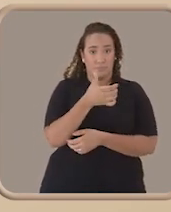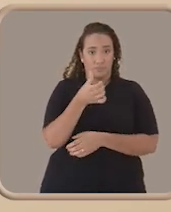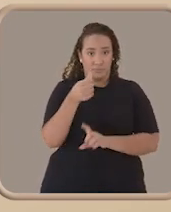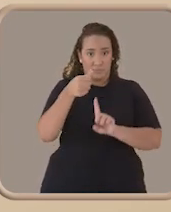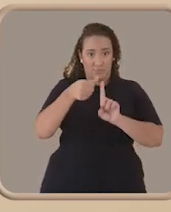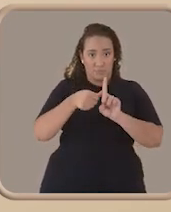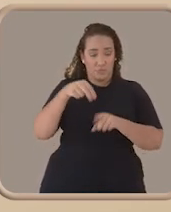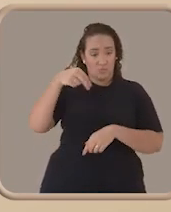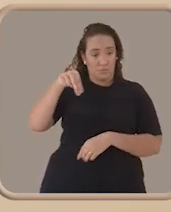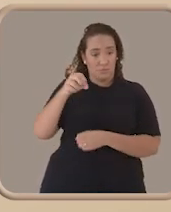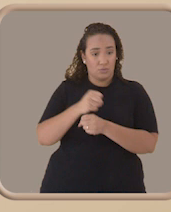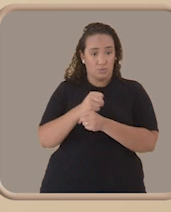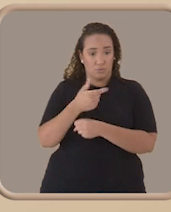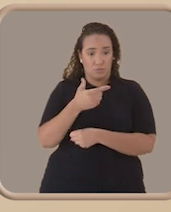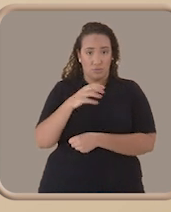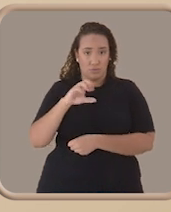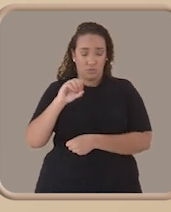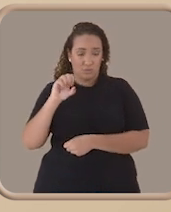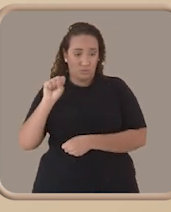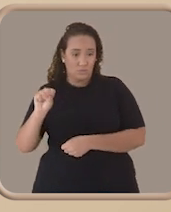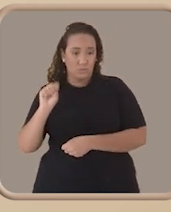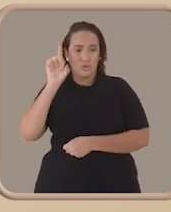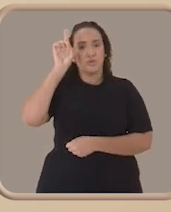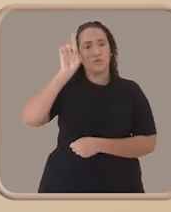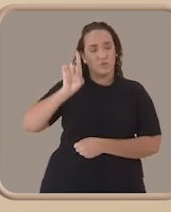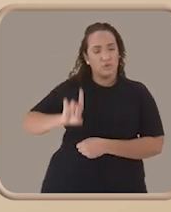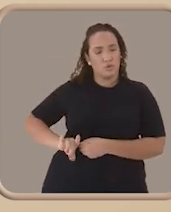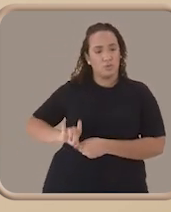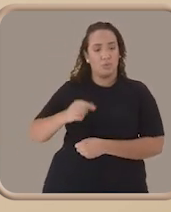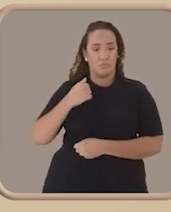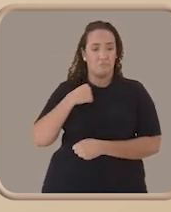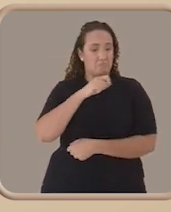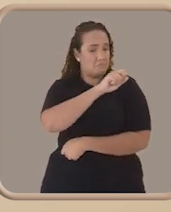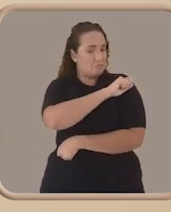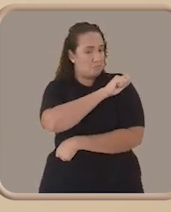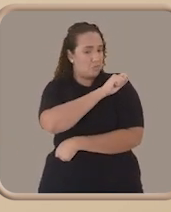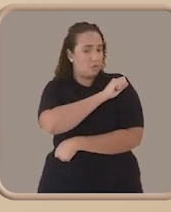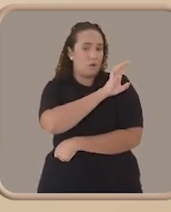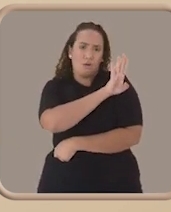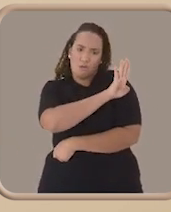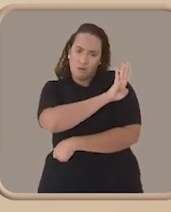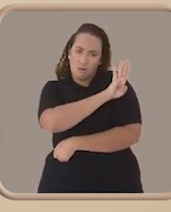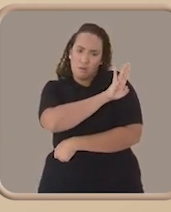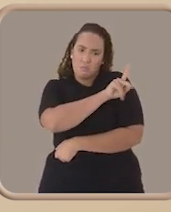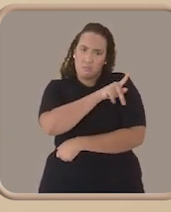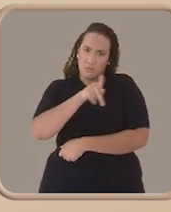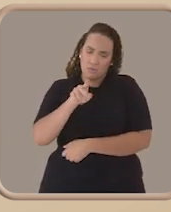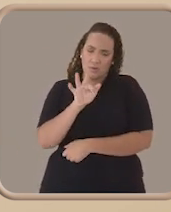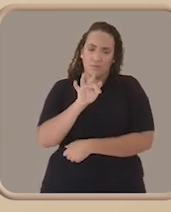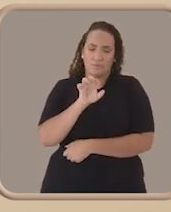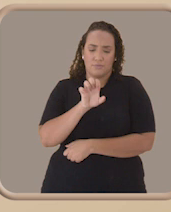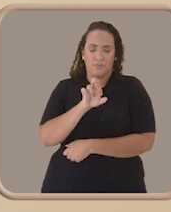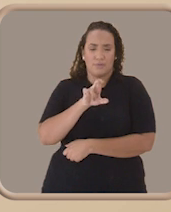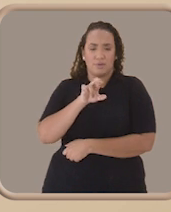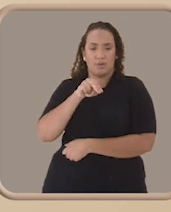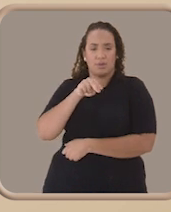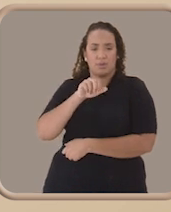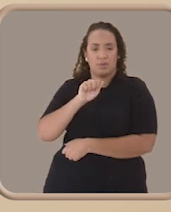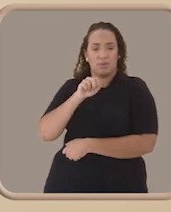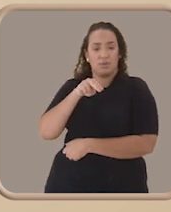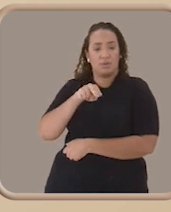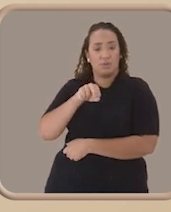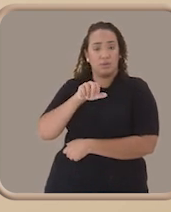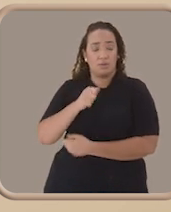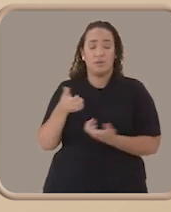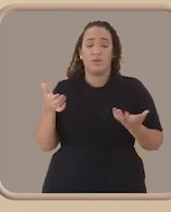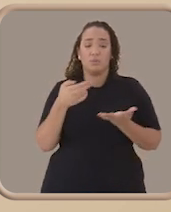26/11/2008. Senhora diretora Edna, sou aluna do 4º ano da professora Fernanda e venho por meio desta falar